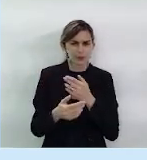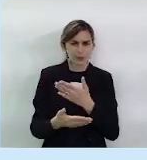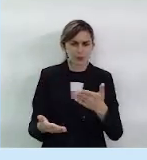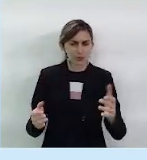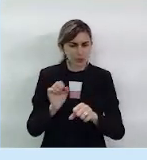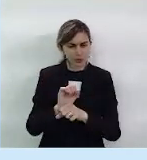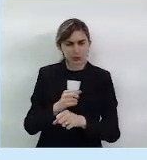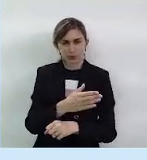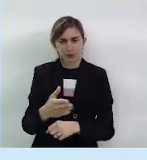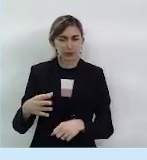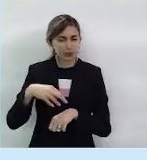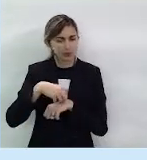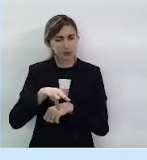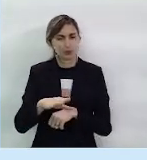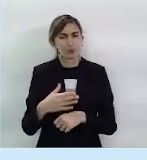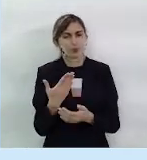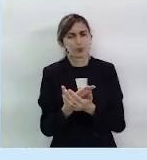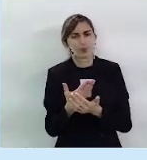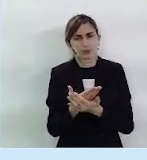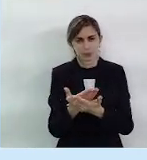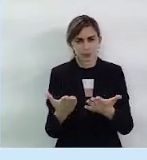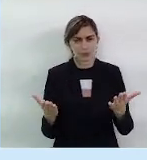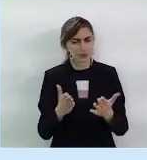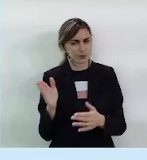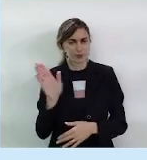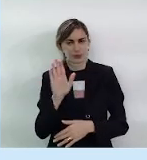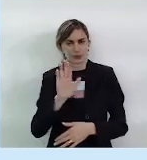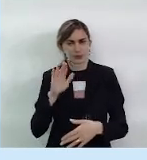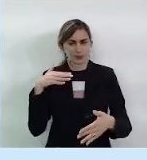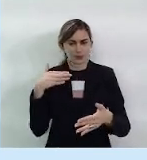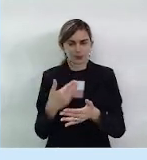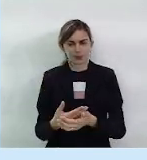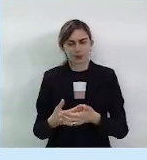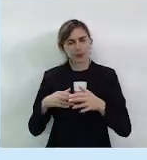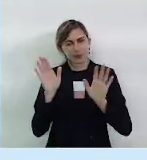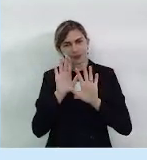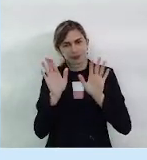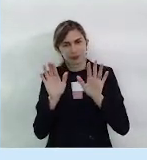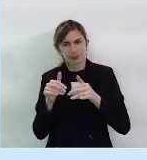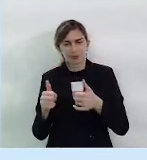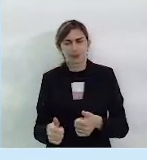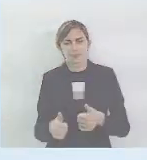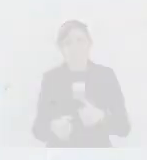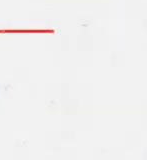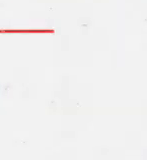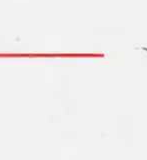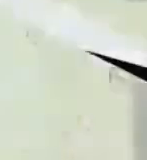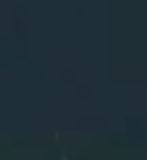Espero ter contribuído com o estudo de vocês. Até a próxima aula e tchau, tchau!